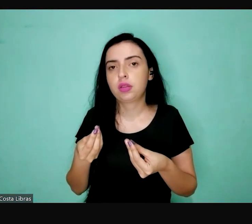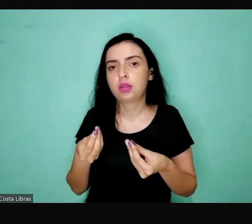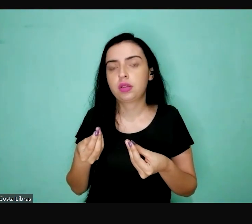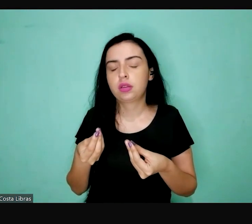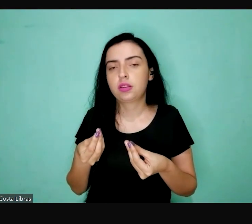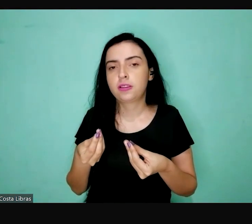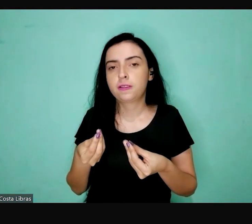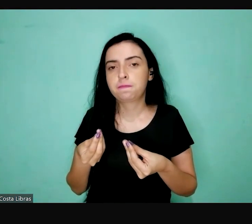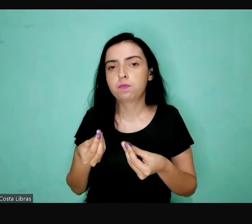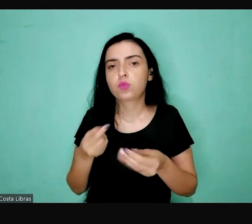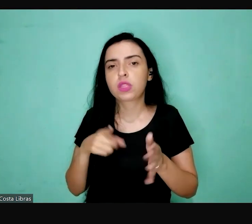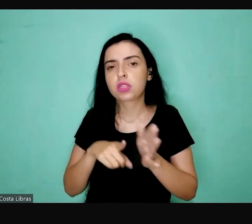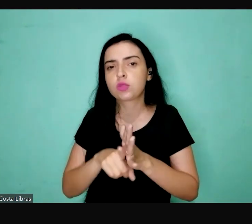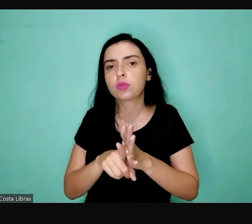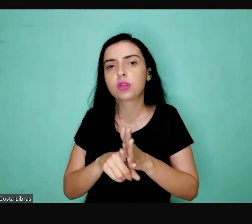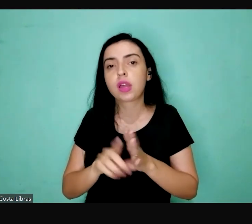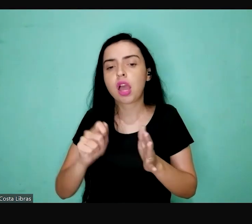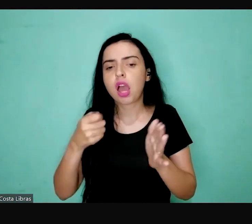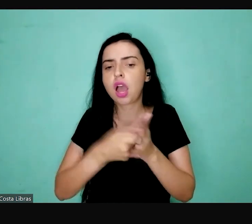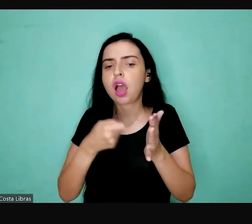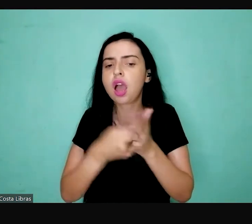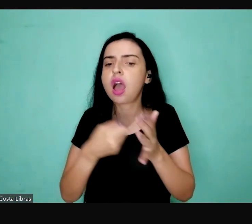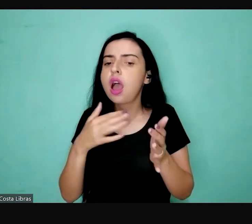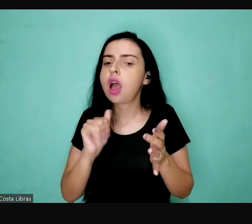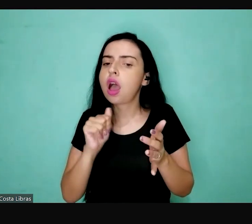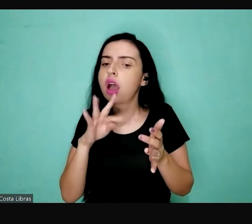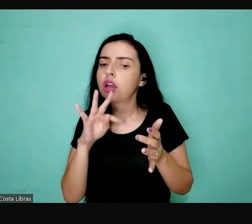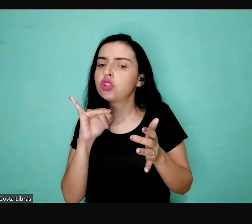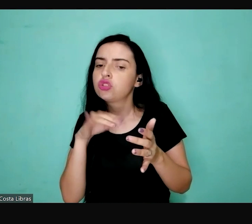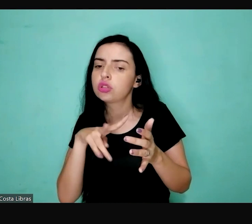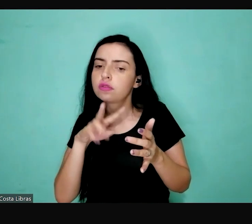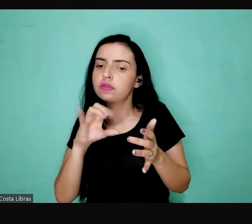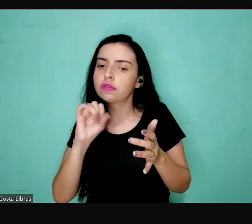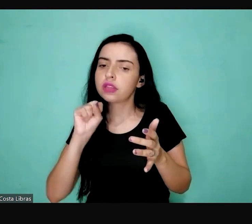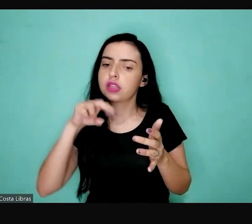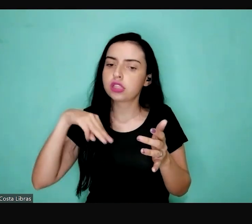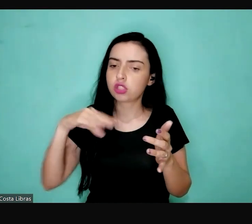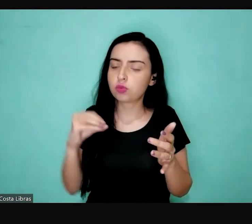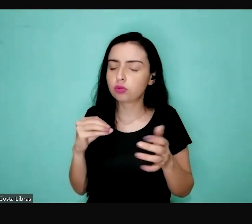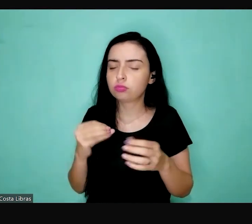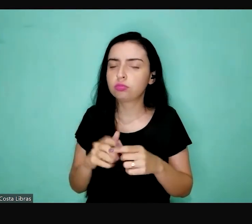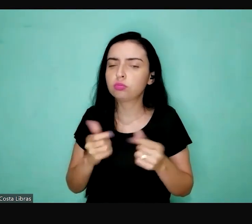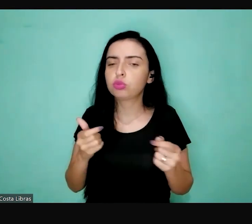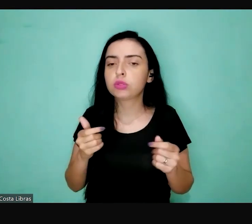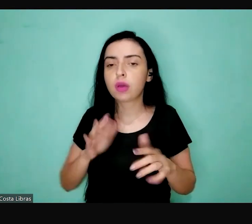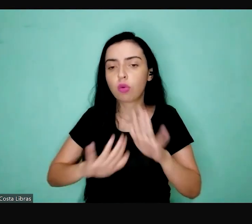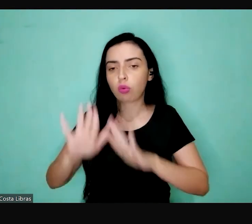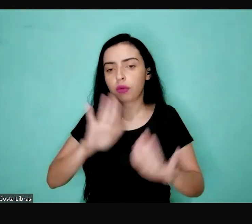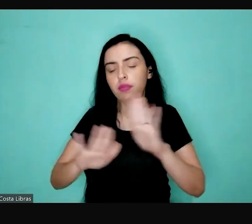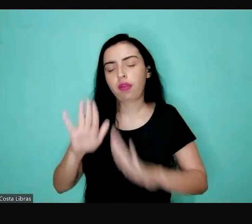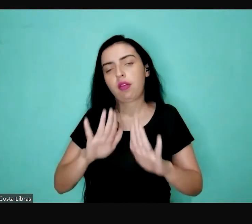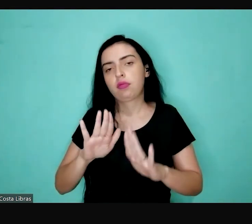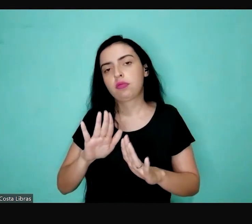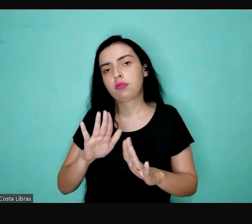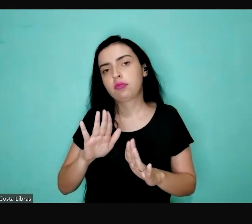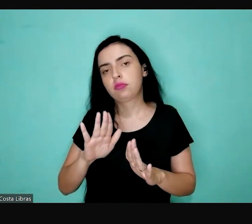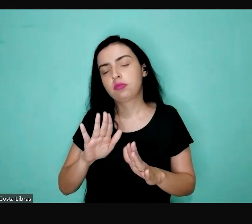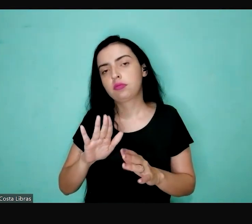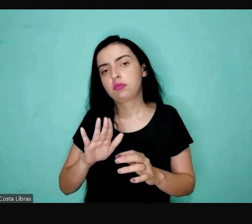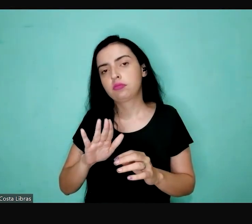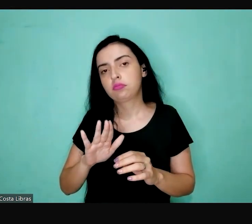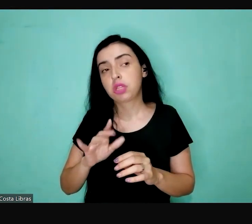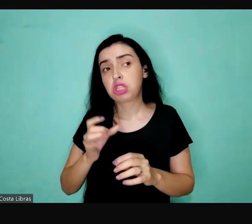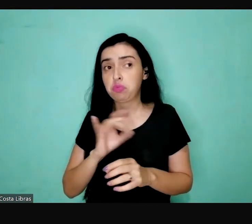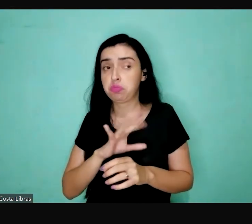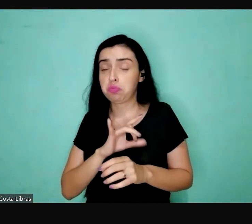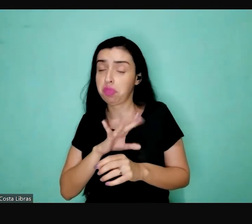essa questão do ativismo, temos uma muito maior prudência. Hum, eu diria medo